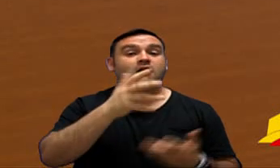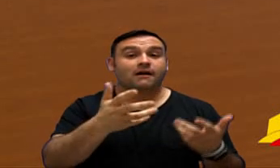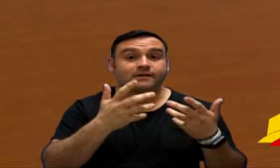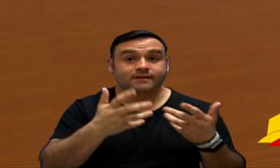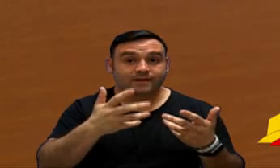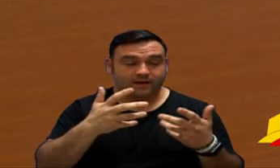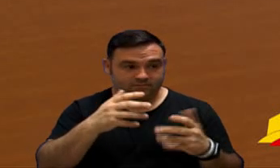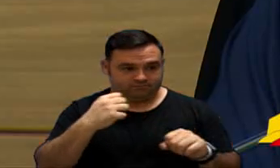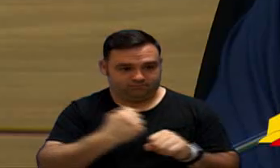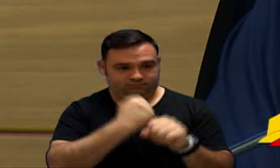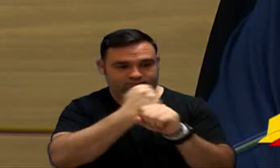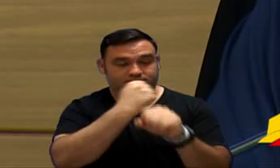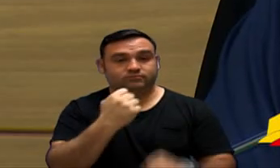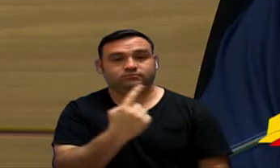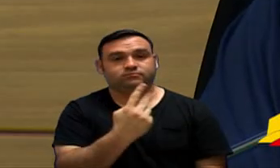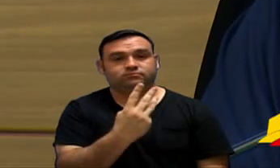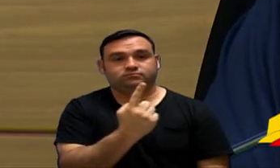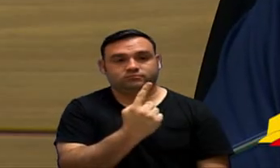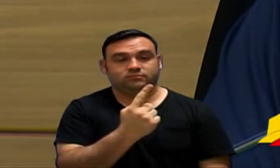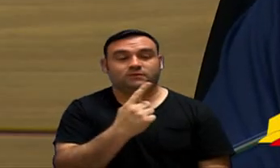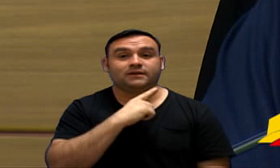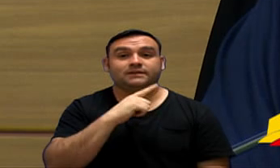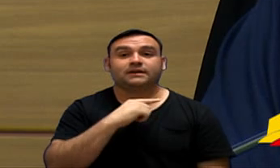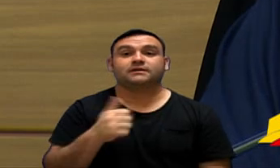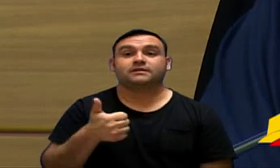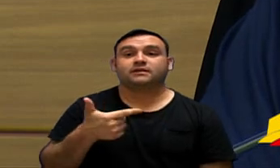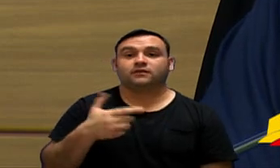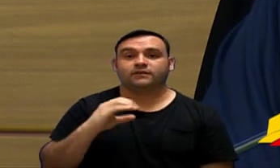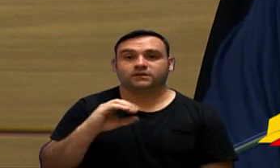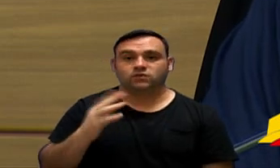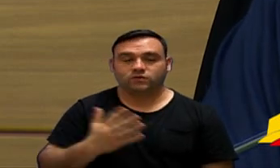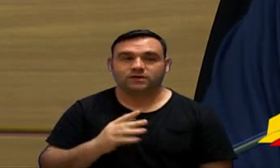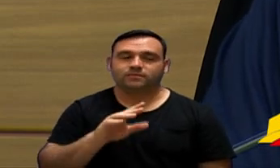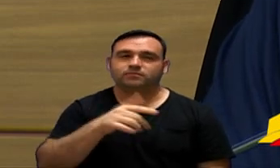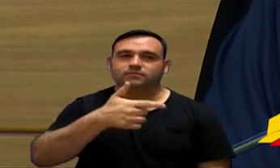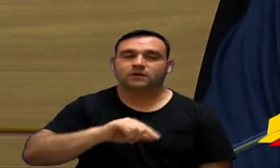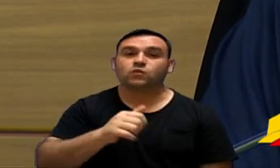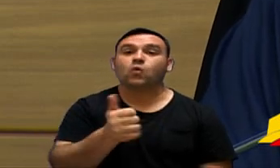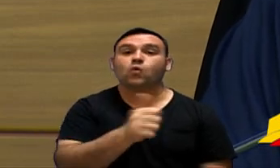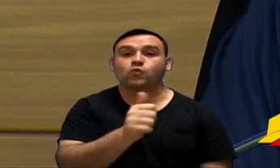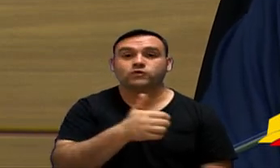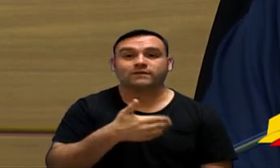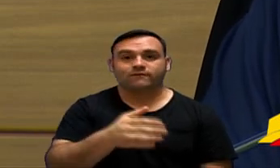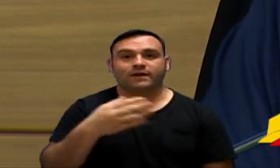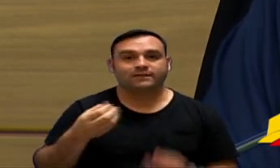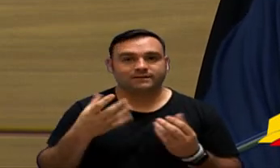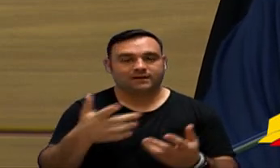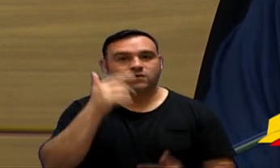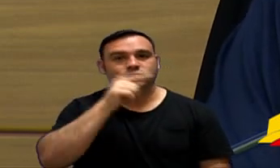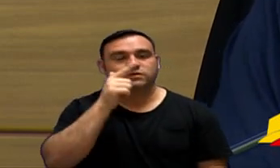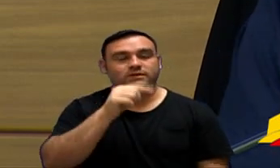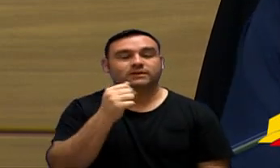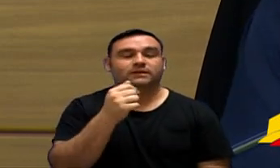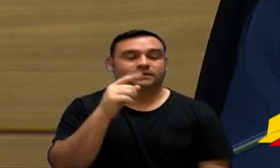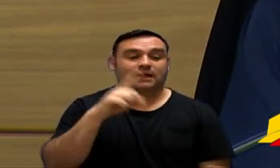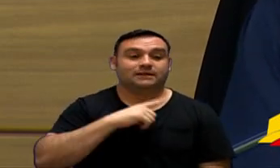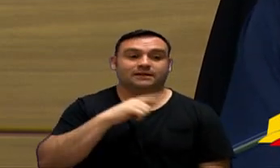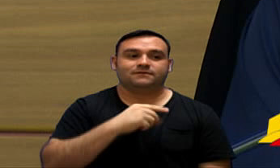pretendemos chegar é 131, né? Nós temos 120, mais 11 que serão entregues, nós vamos chegar a